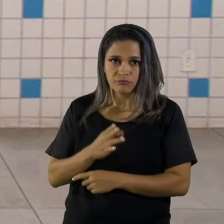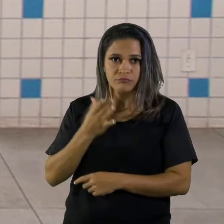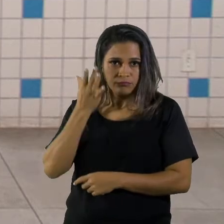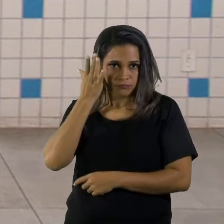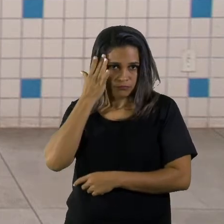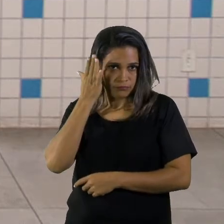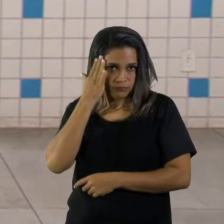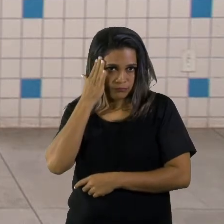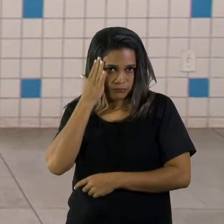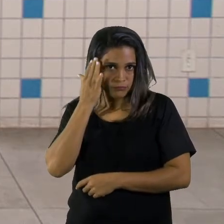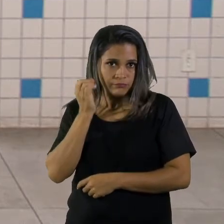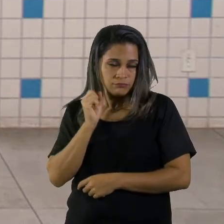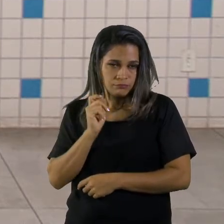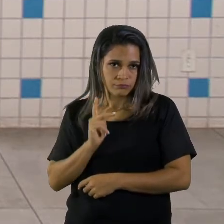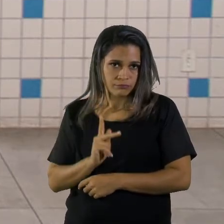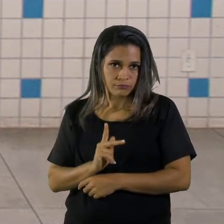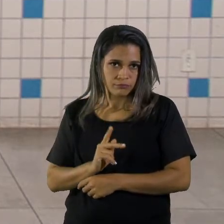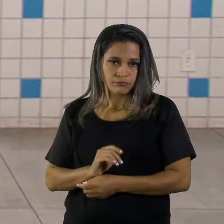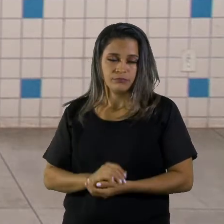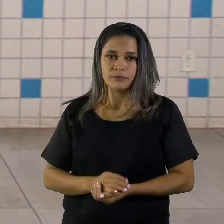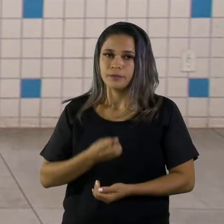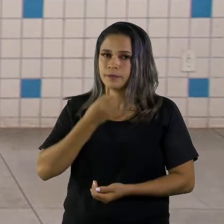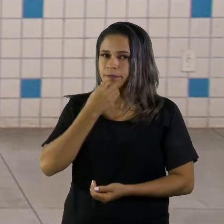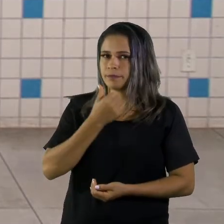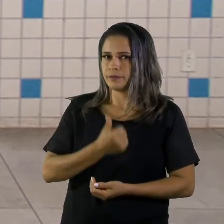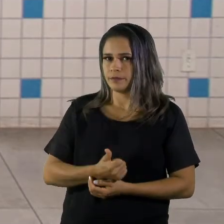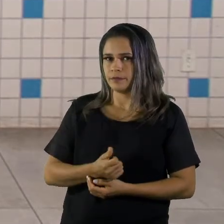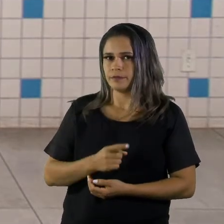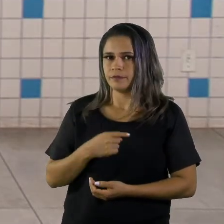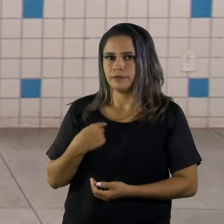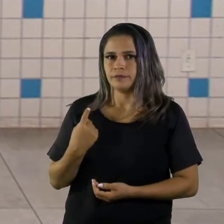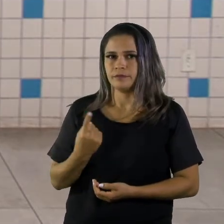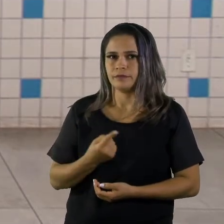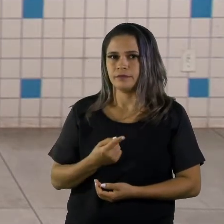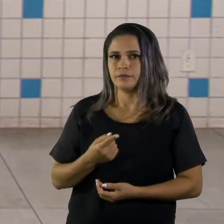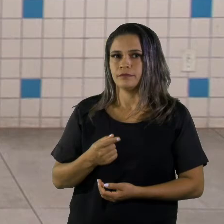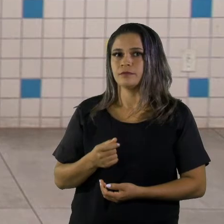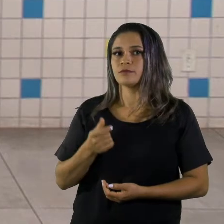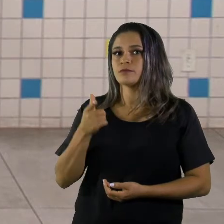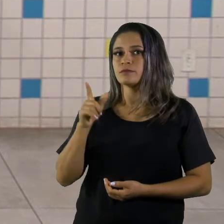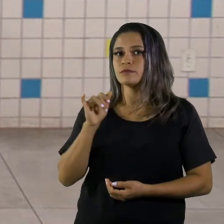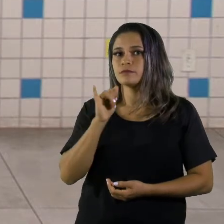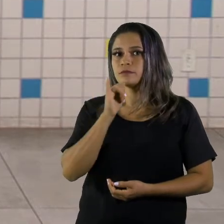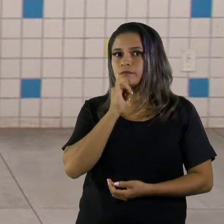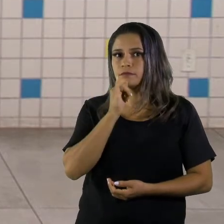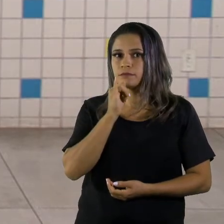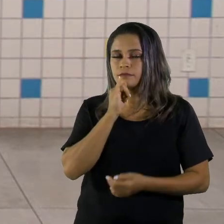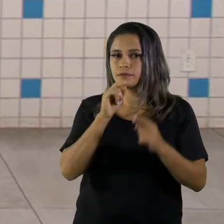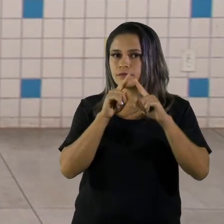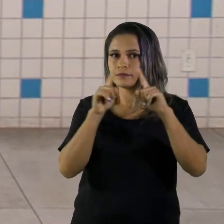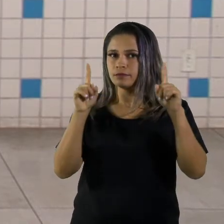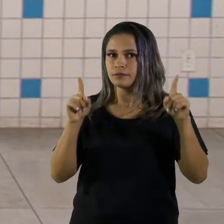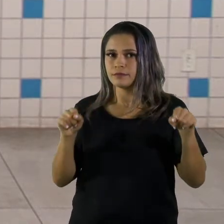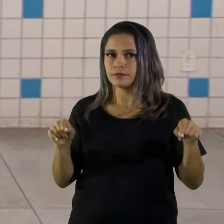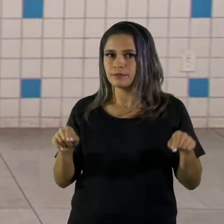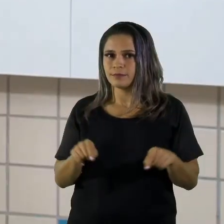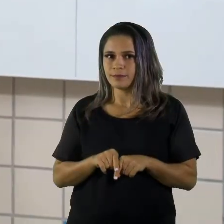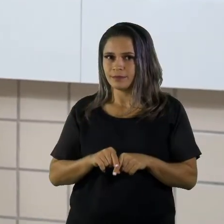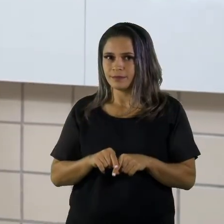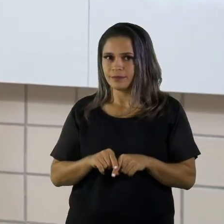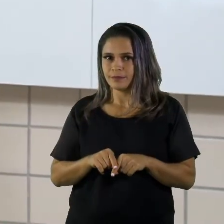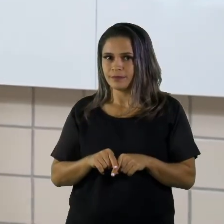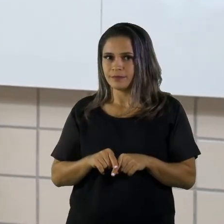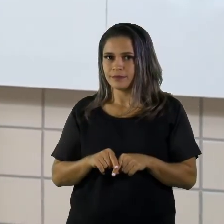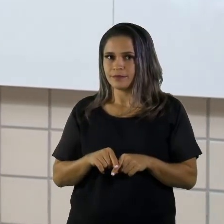sabermos, não é, pessoal? Bom, nós vamos aqui para mais um exemplo no quadro dessa última unidade de medida que eu falei